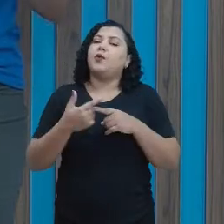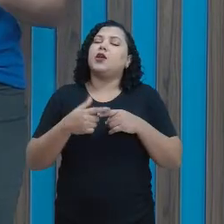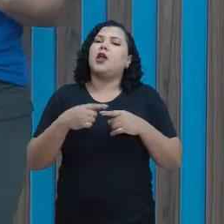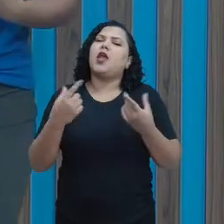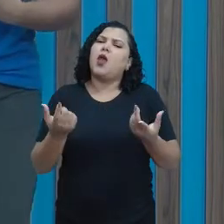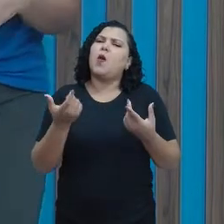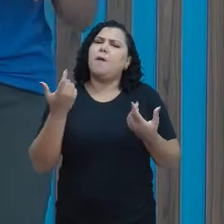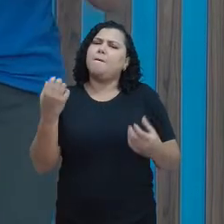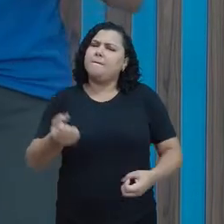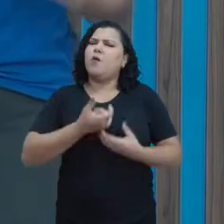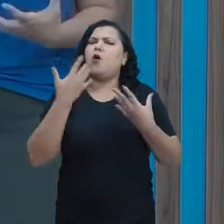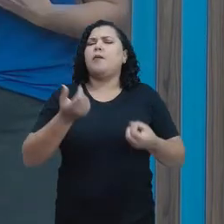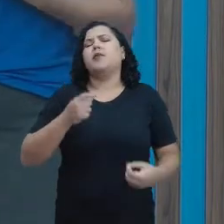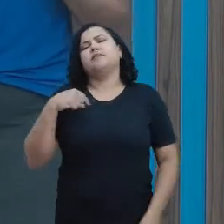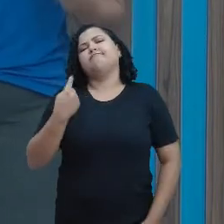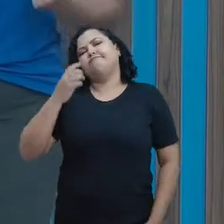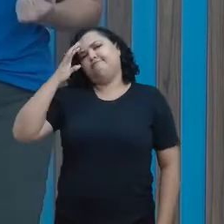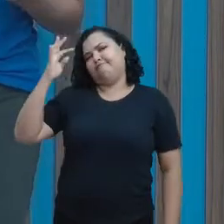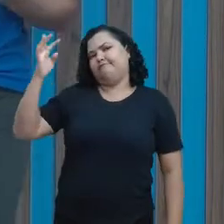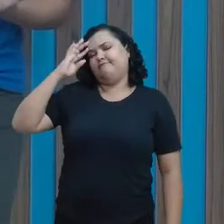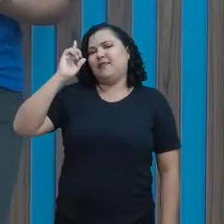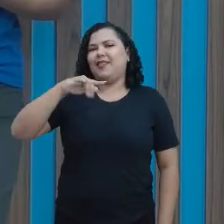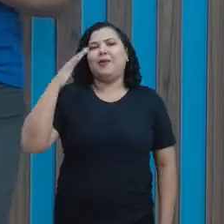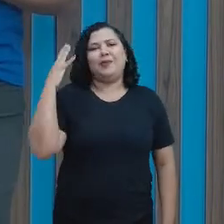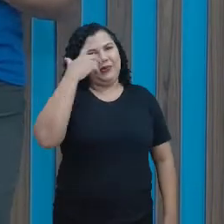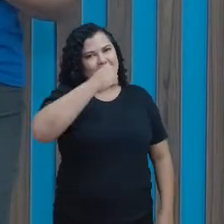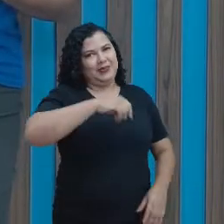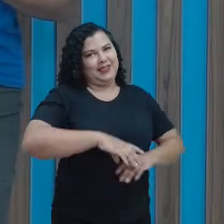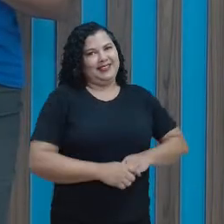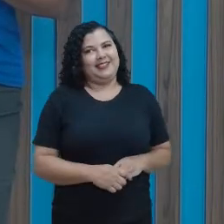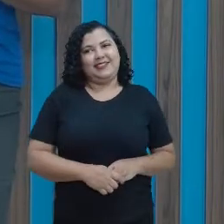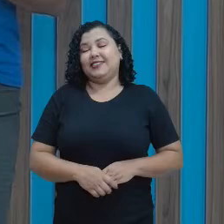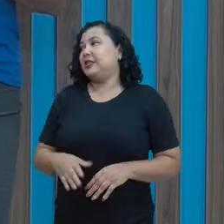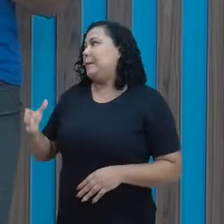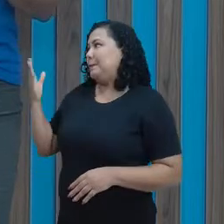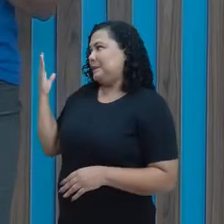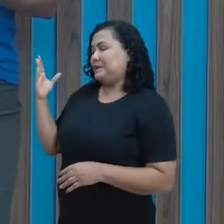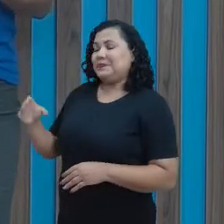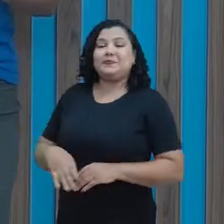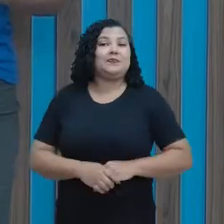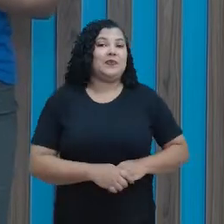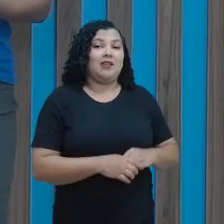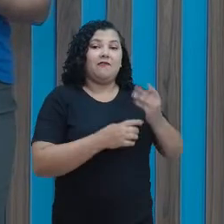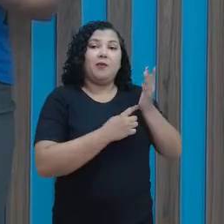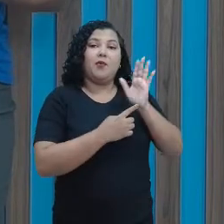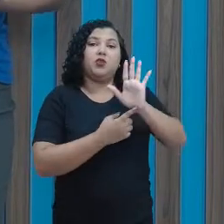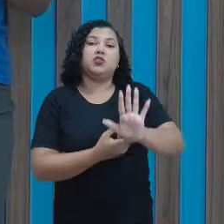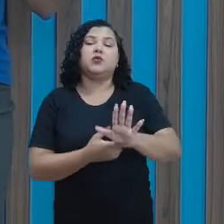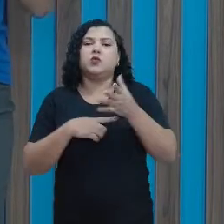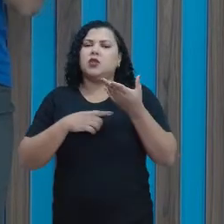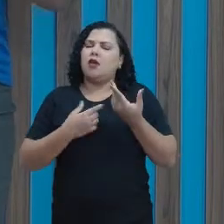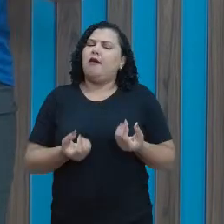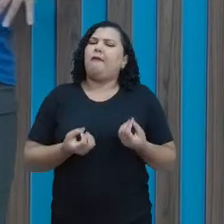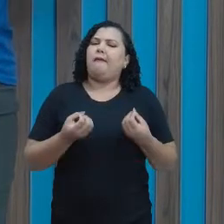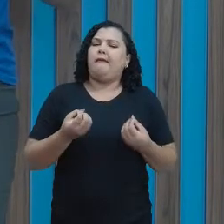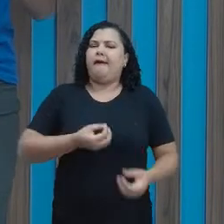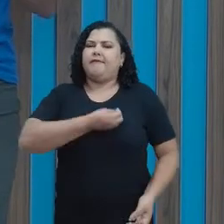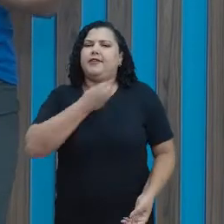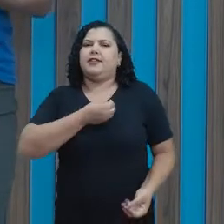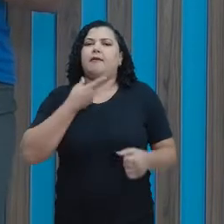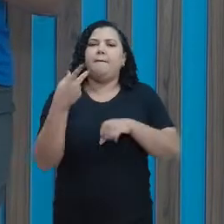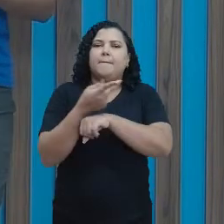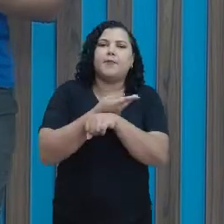poema muito reflexivo, é um poema bonito demais. Porque Cora Coralina, ela vai dando pra gente até uma lição de vida, ela só sai